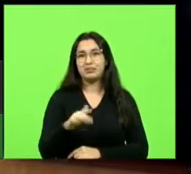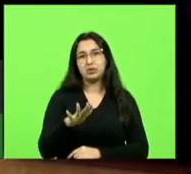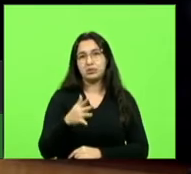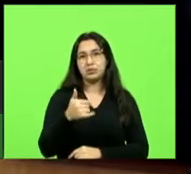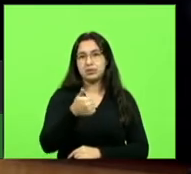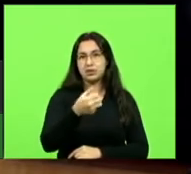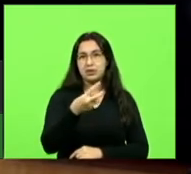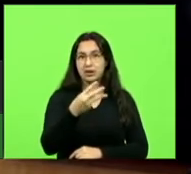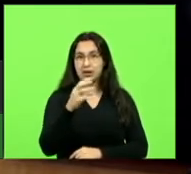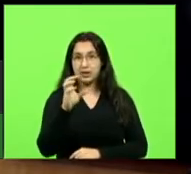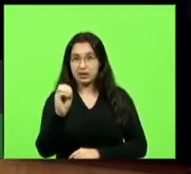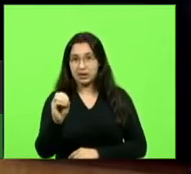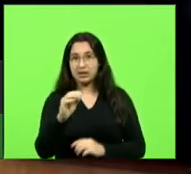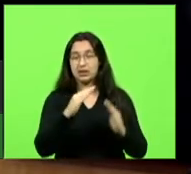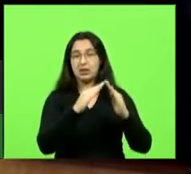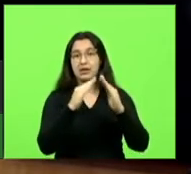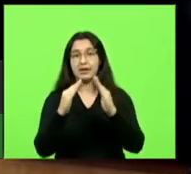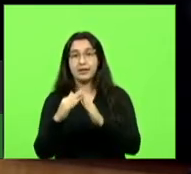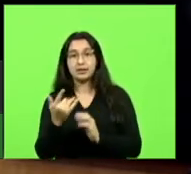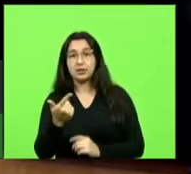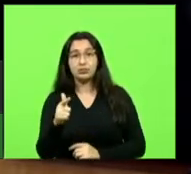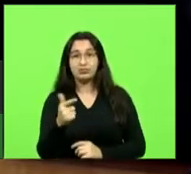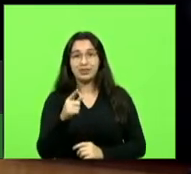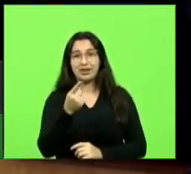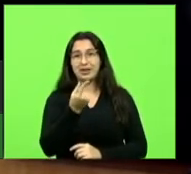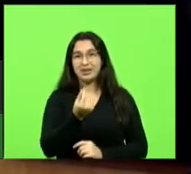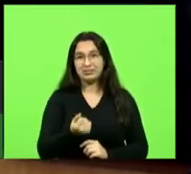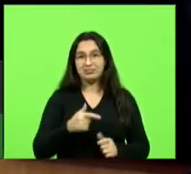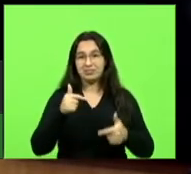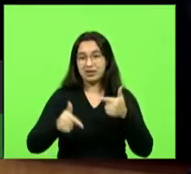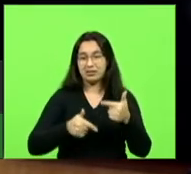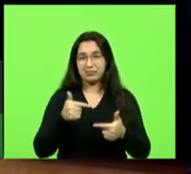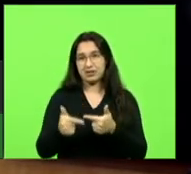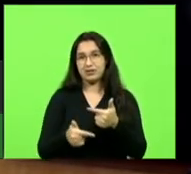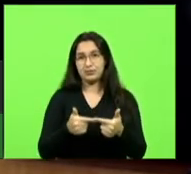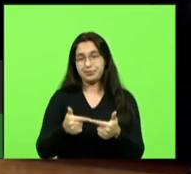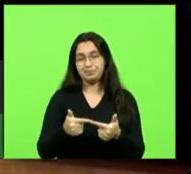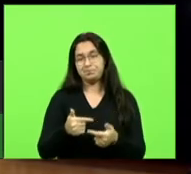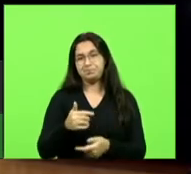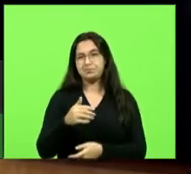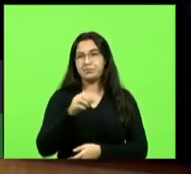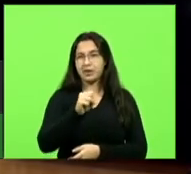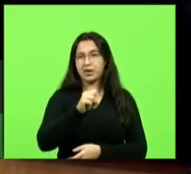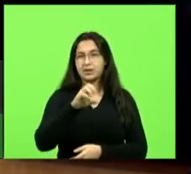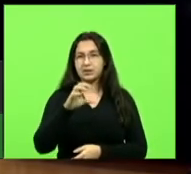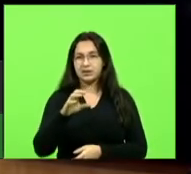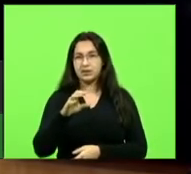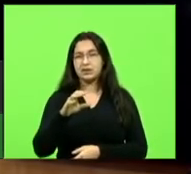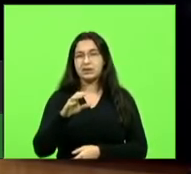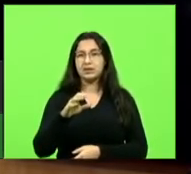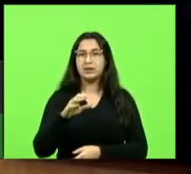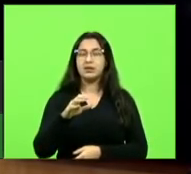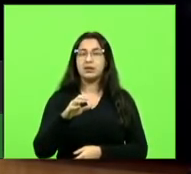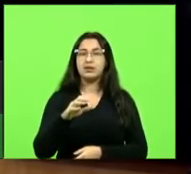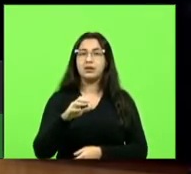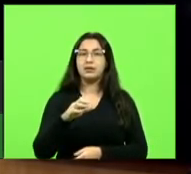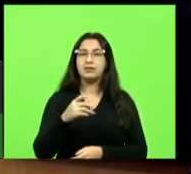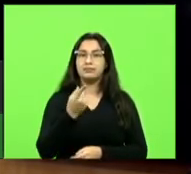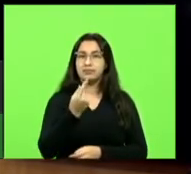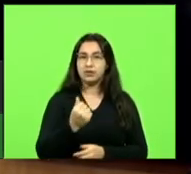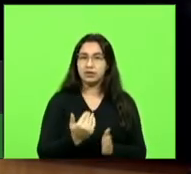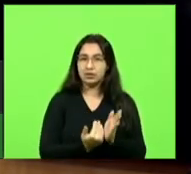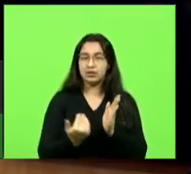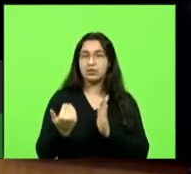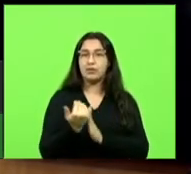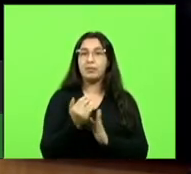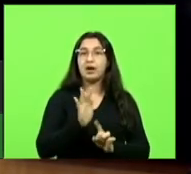o SC Mais Renda vai atingir em torno de 67 mil pessoas, nós